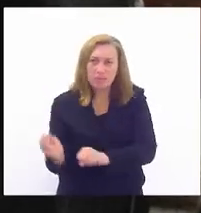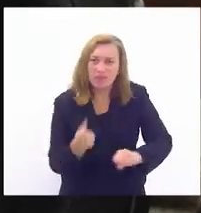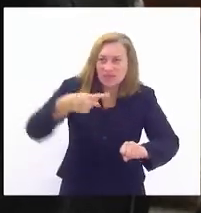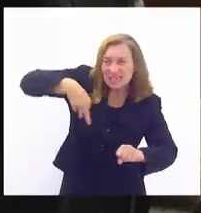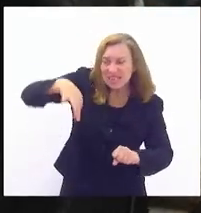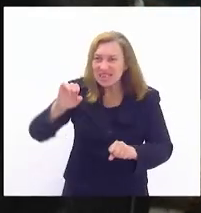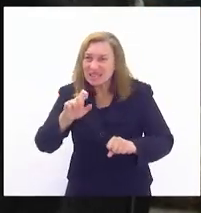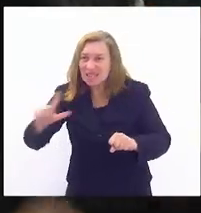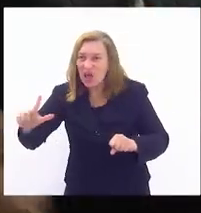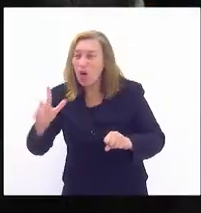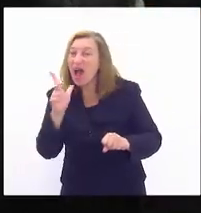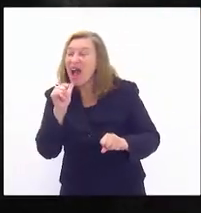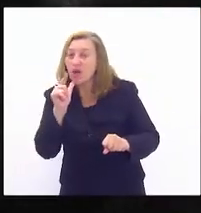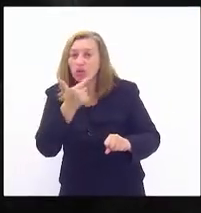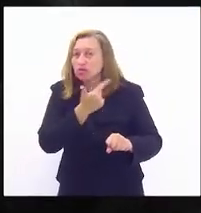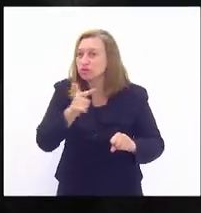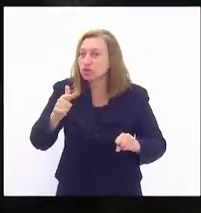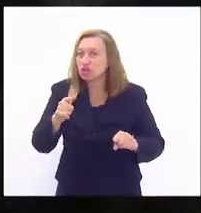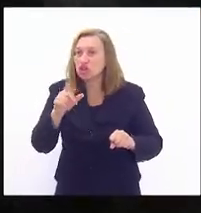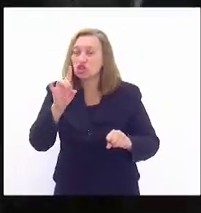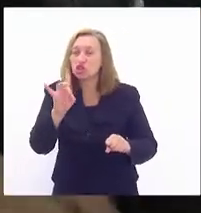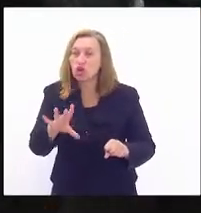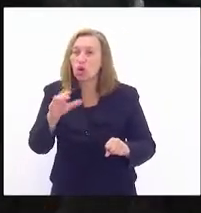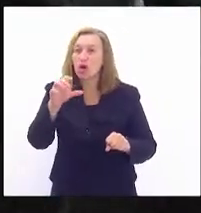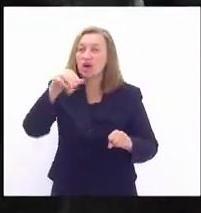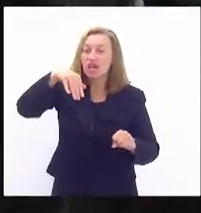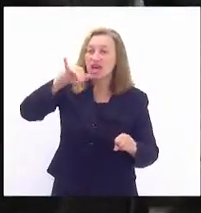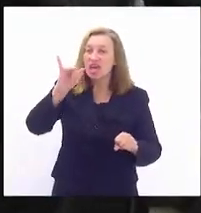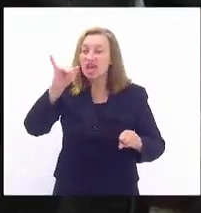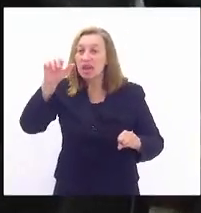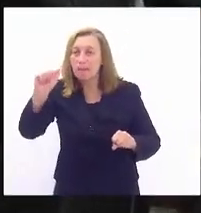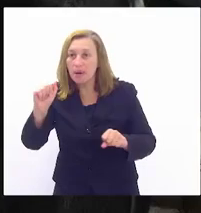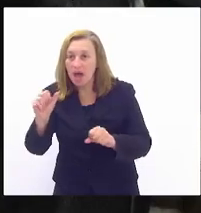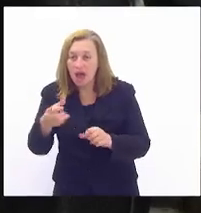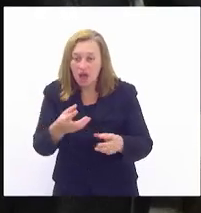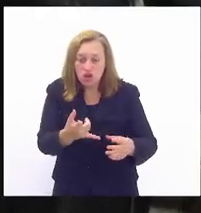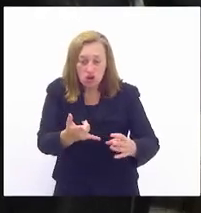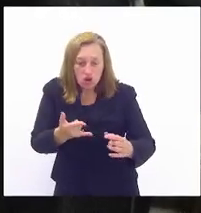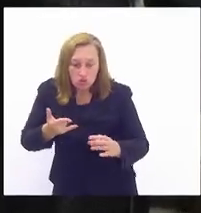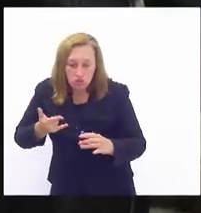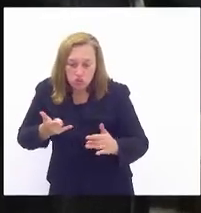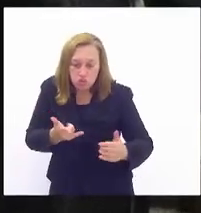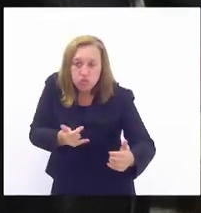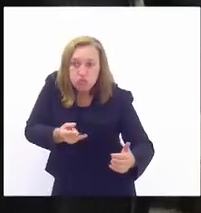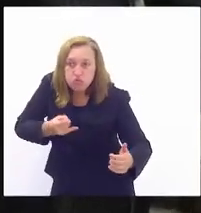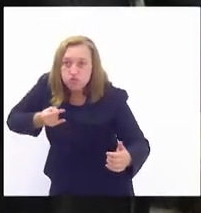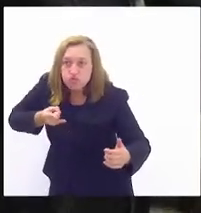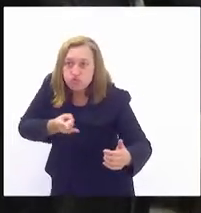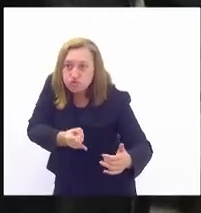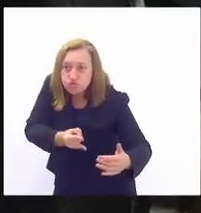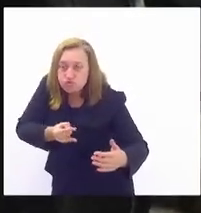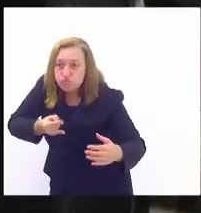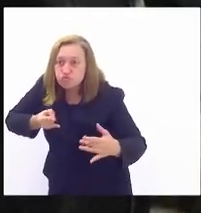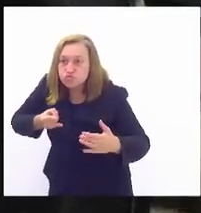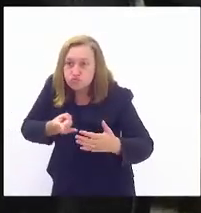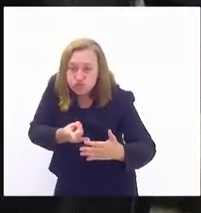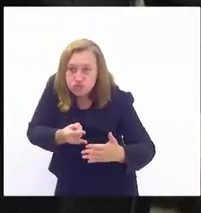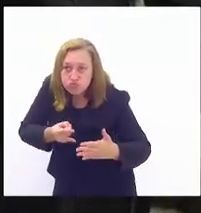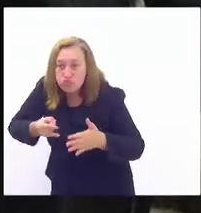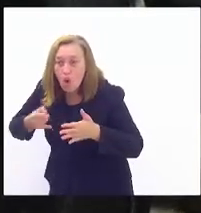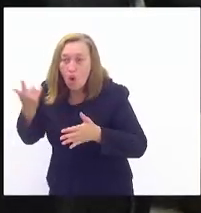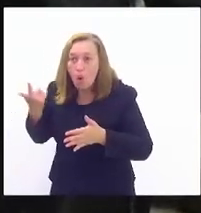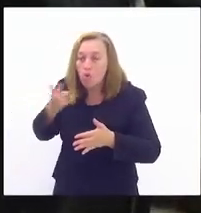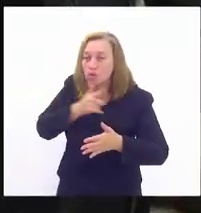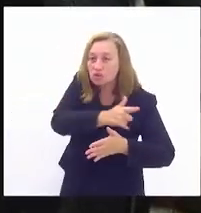água, com o ímã. Colocava o ímã no chão e arrastando a poeira. Eu consegui tirar a poeira do quintal